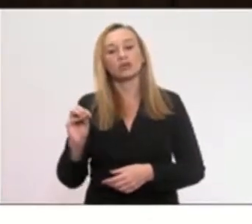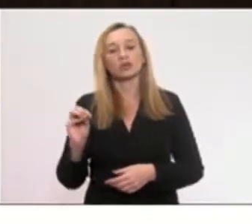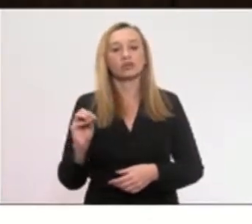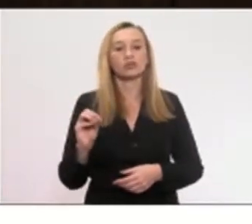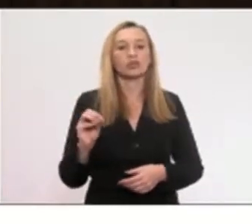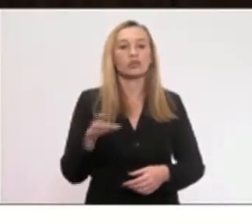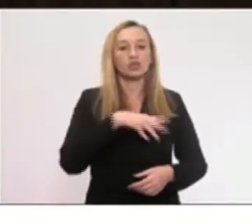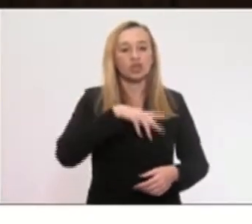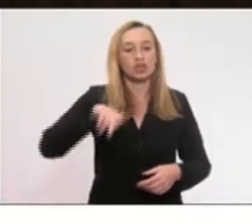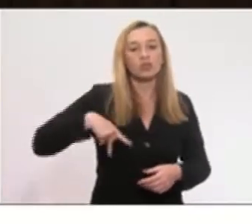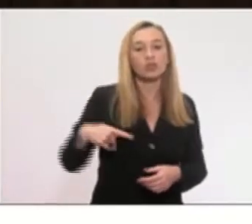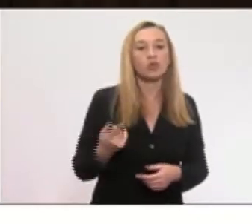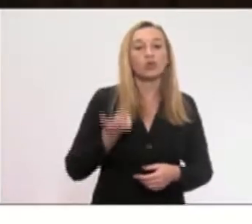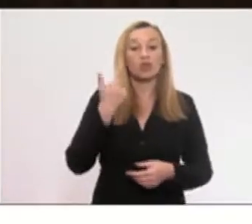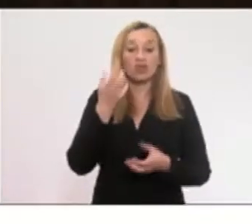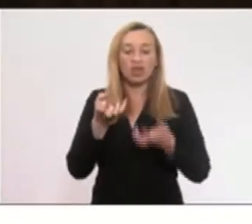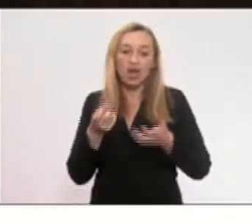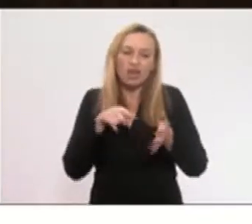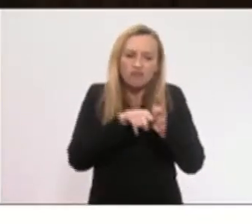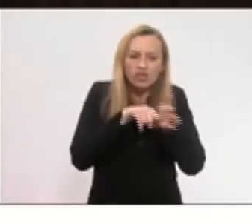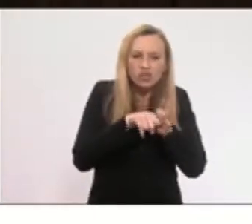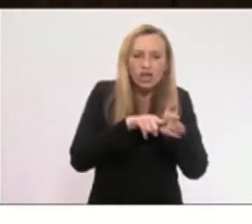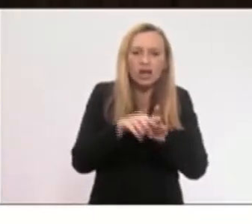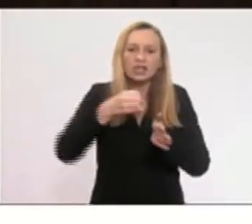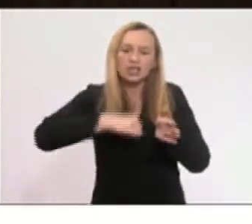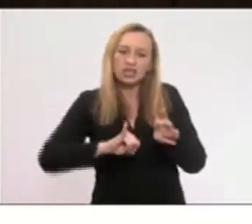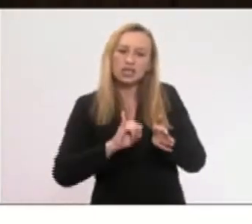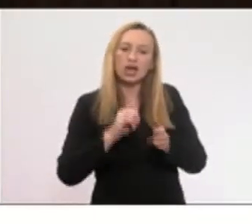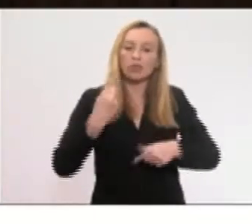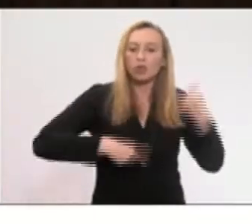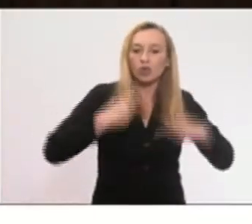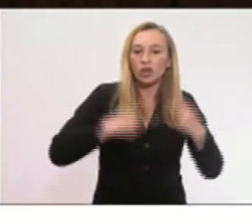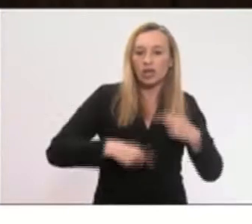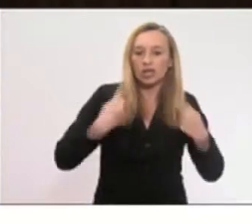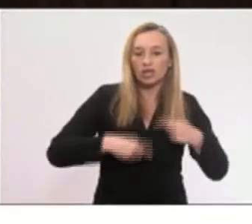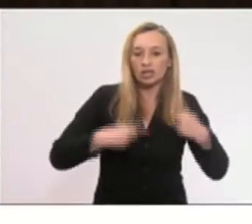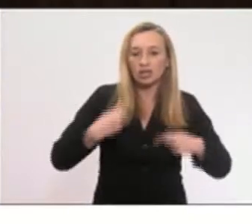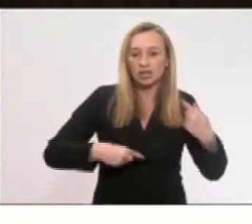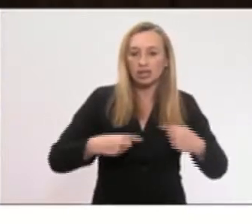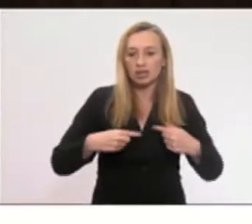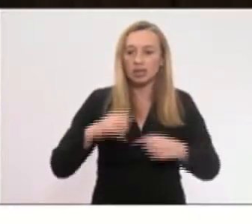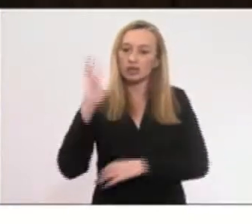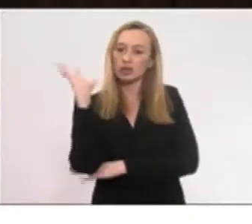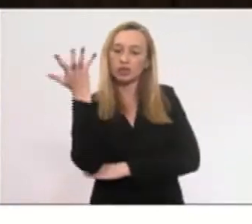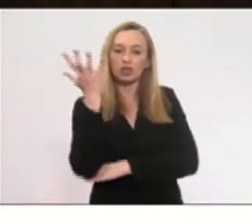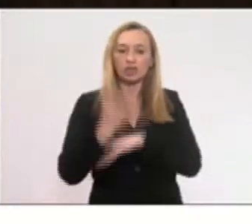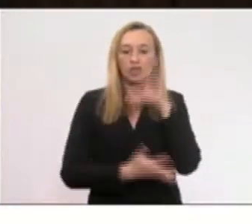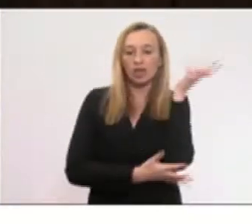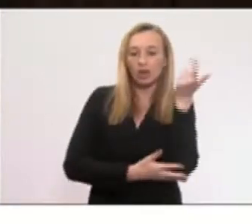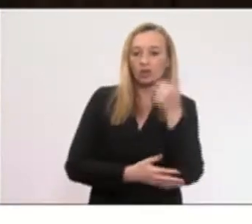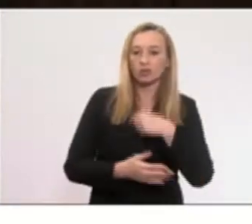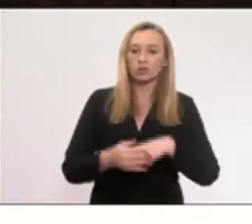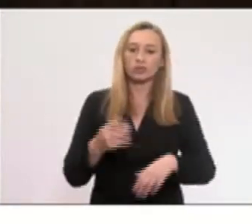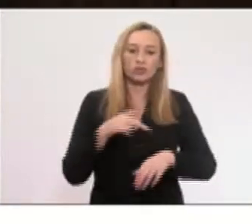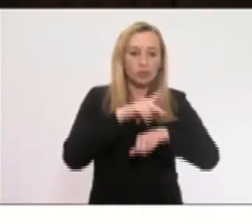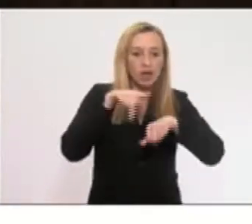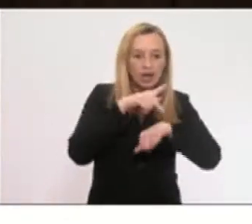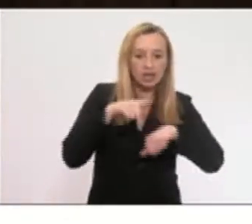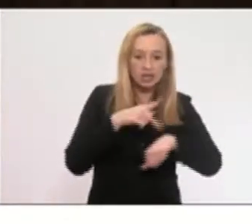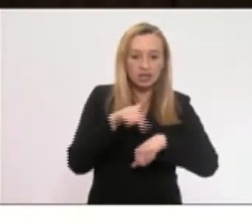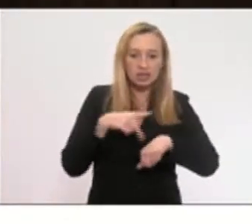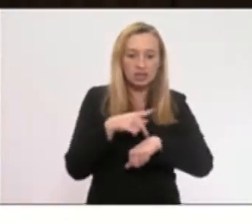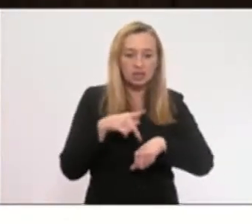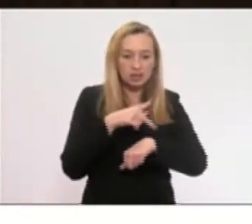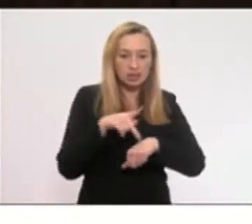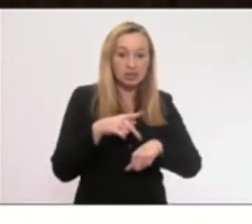quer investigar se a política ambiental do país está comprometendo a fiscalização e prevenção do desmatamento. Porque é preciso